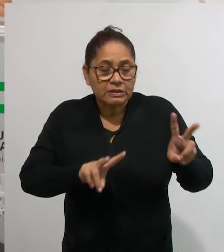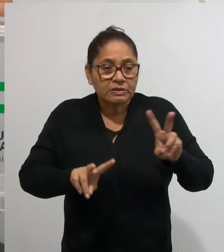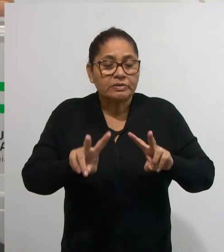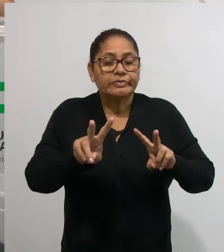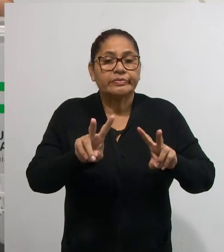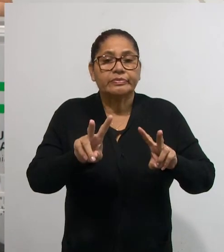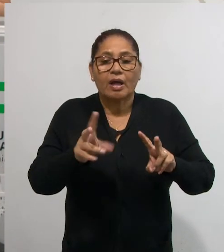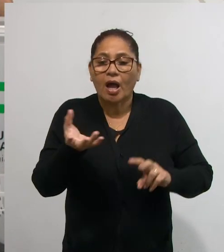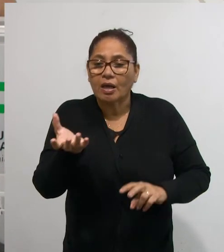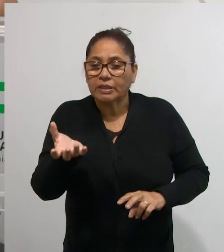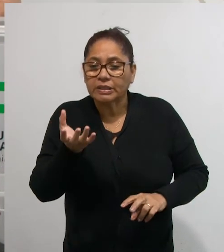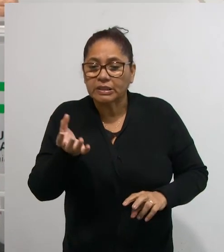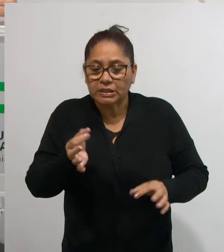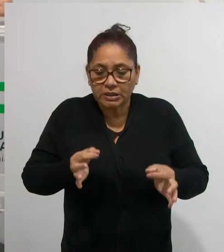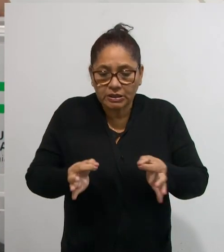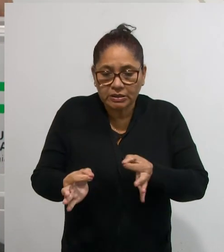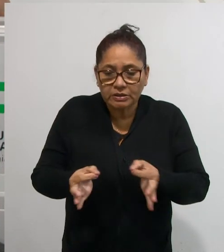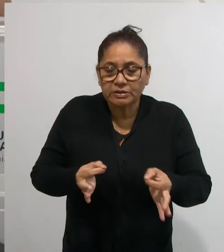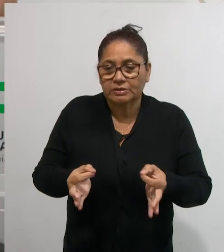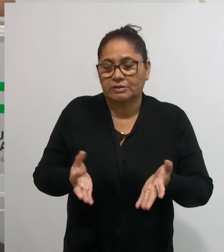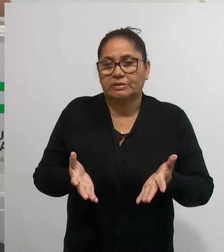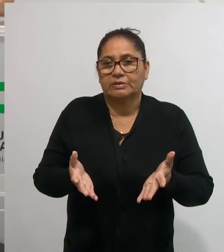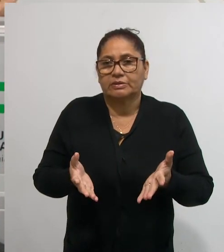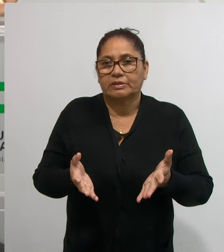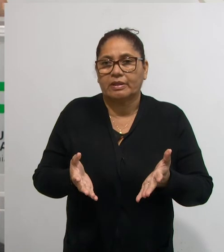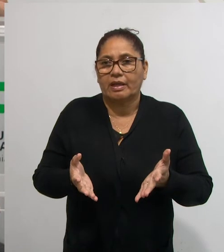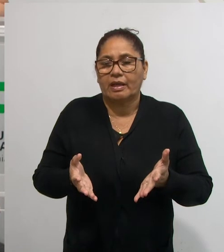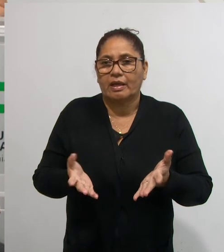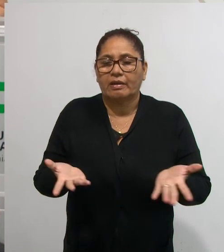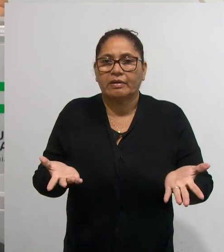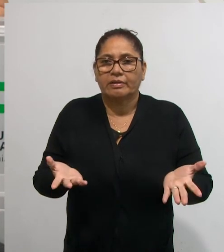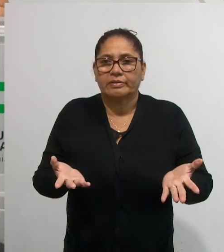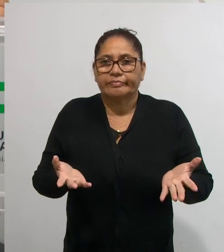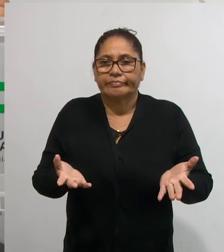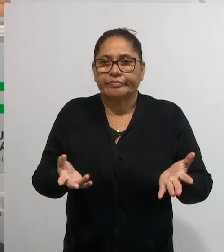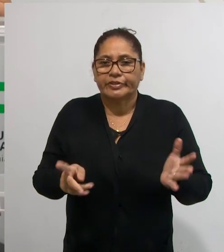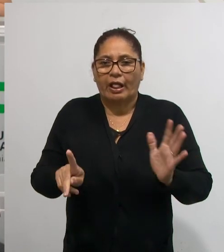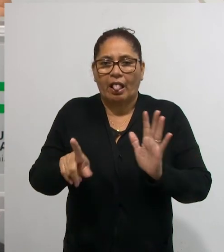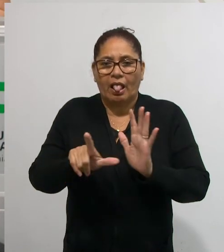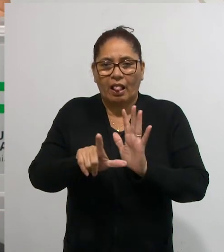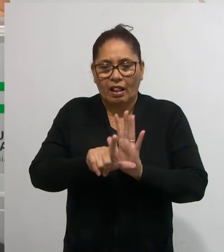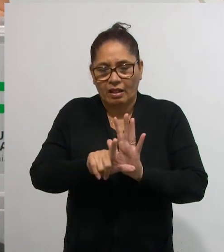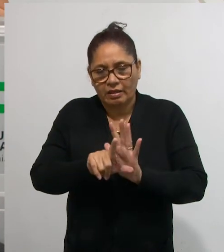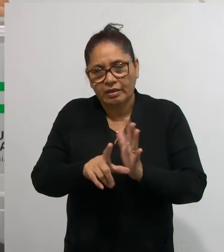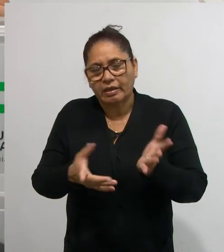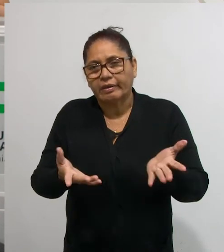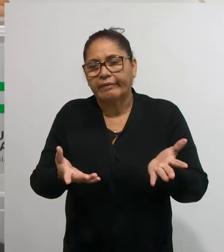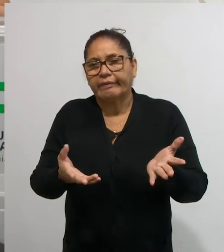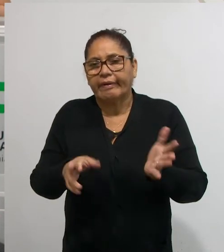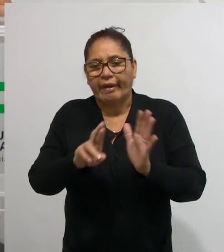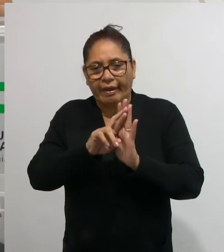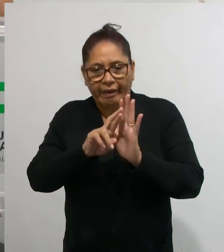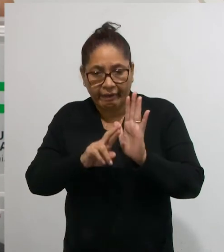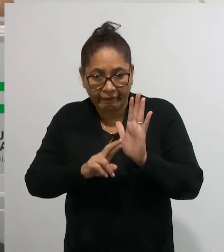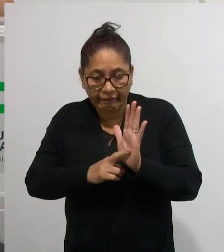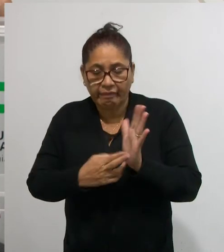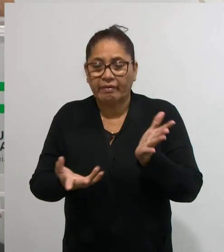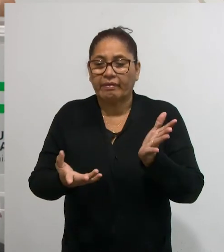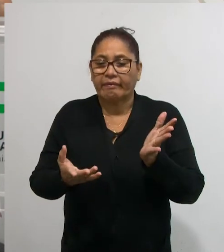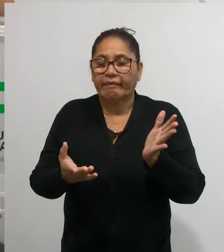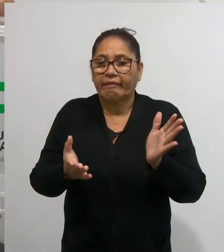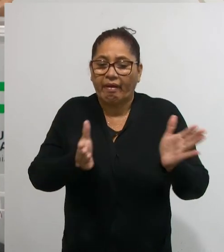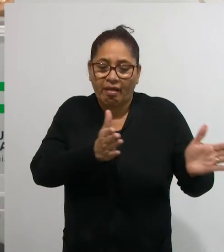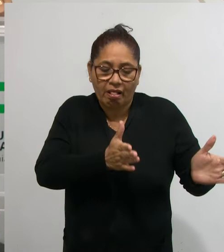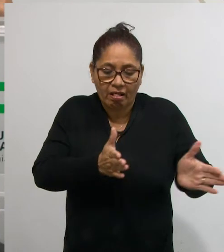instituição que buscava padronizar e normatizar uma sociedade. Então, isso é